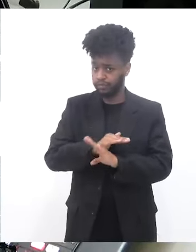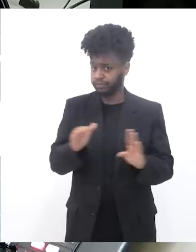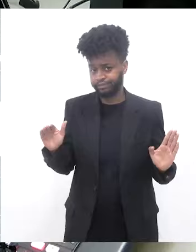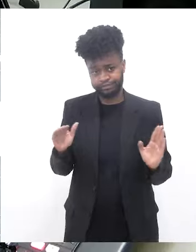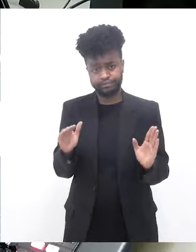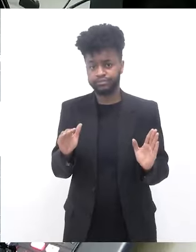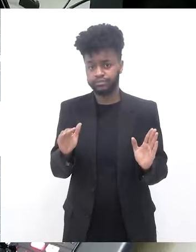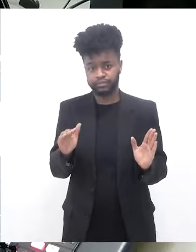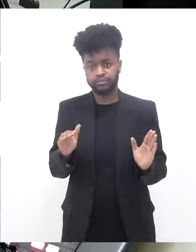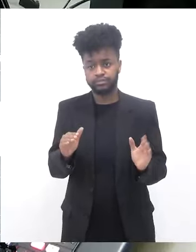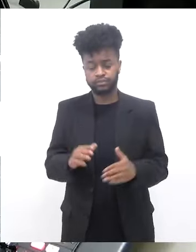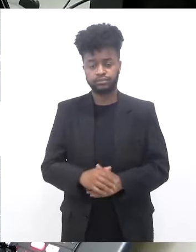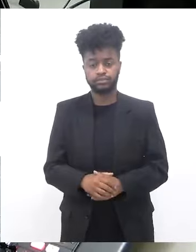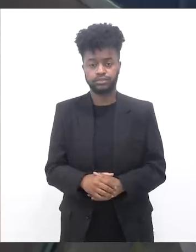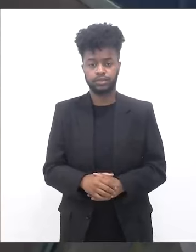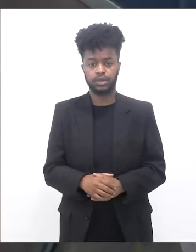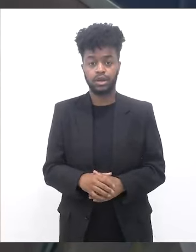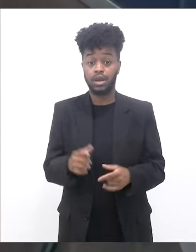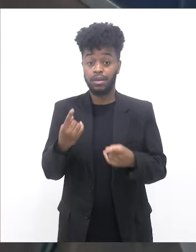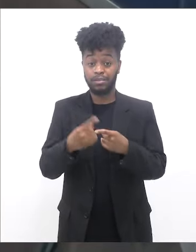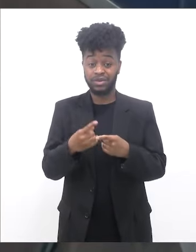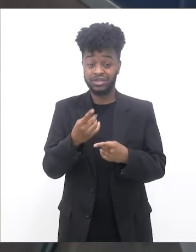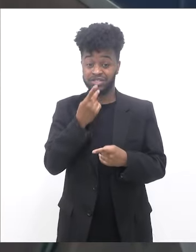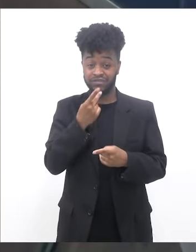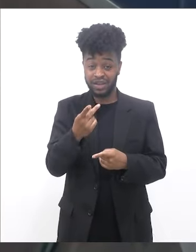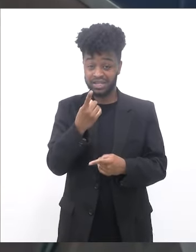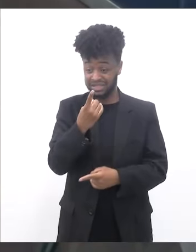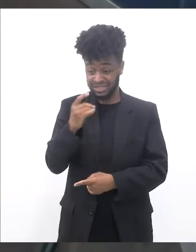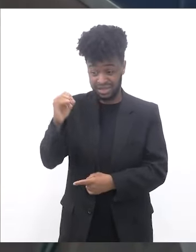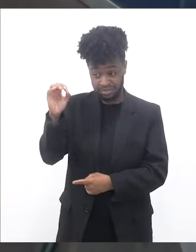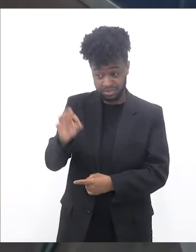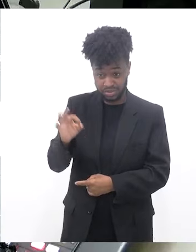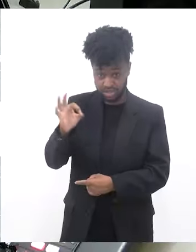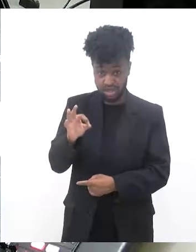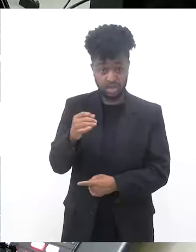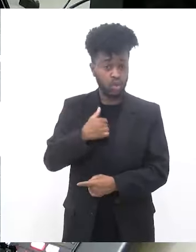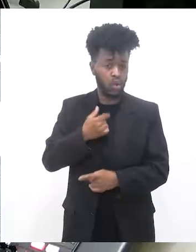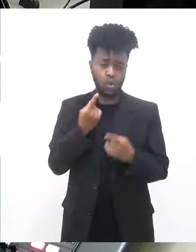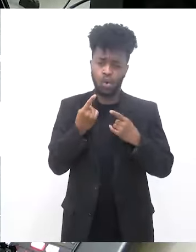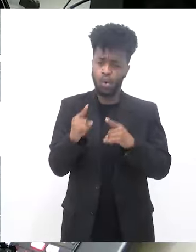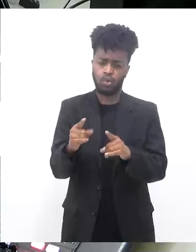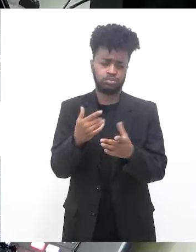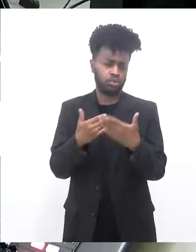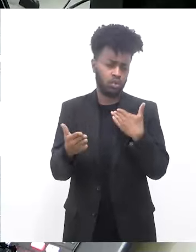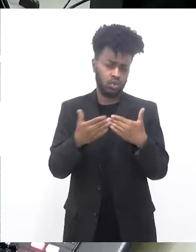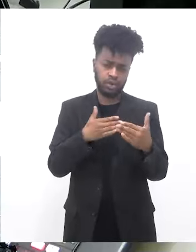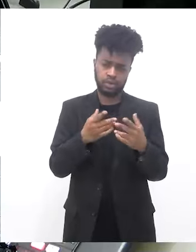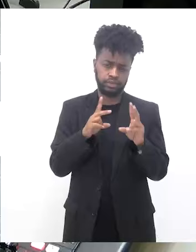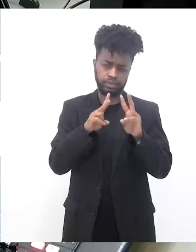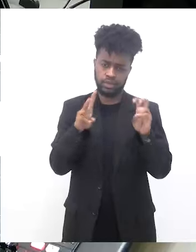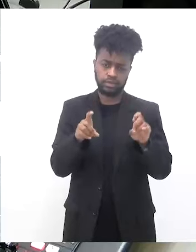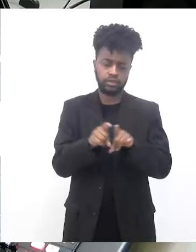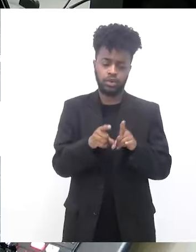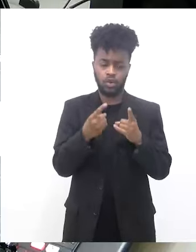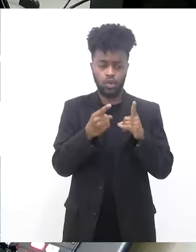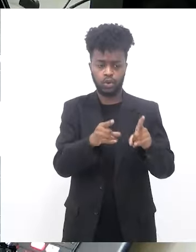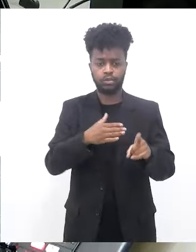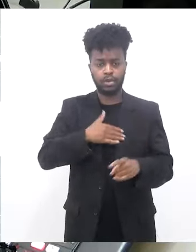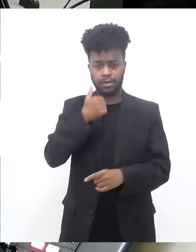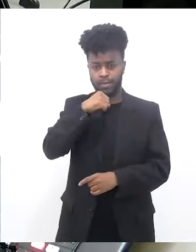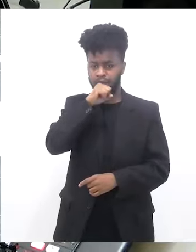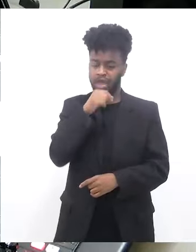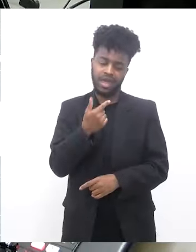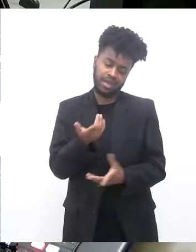aqui. Mostrando, acaba de ganhar. Não, botou 100-0, eu já tô contra em qualquer assunto, até contra a minha mãe. Eu